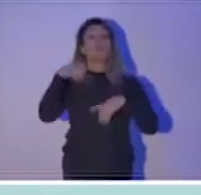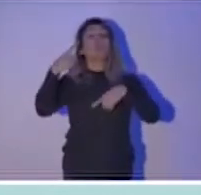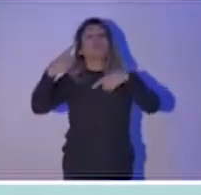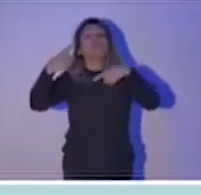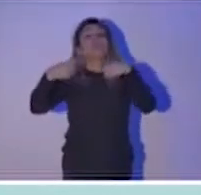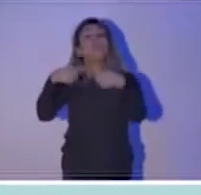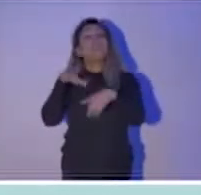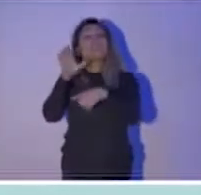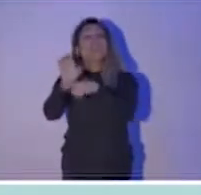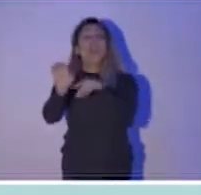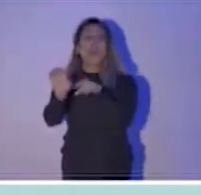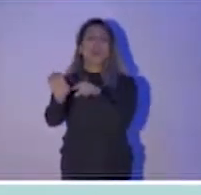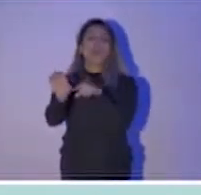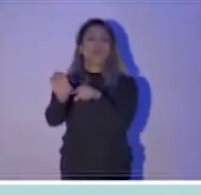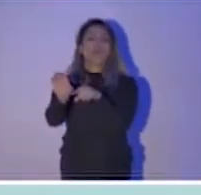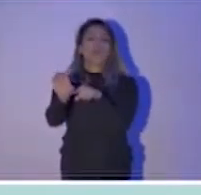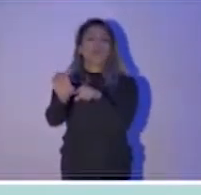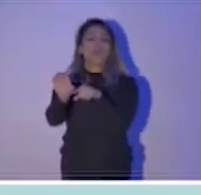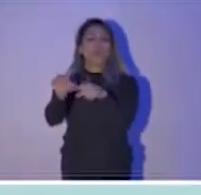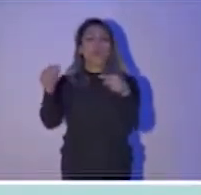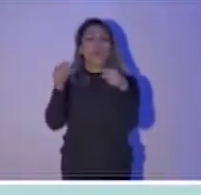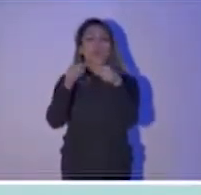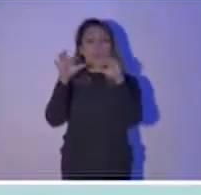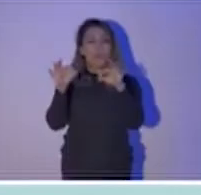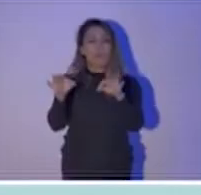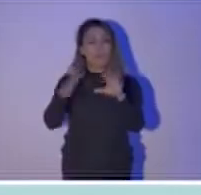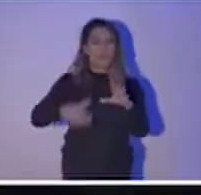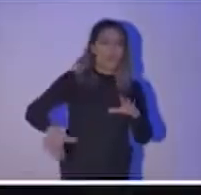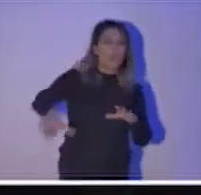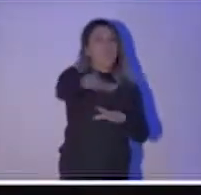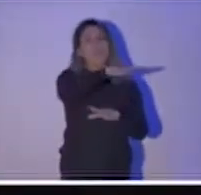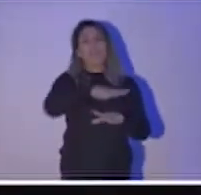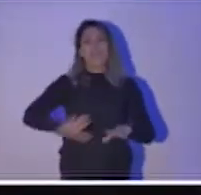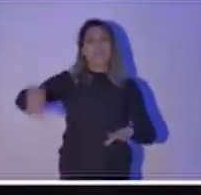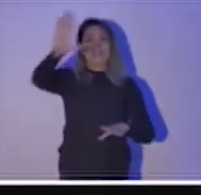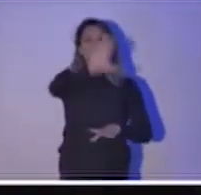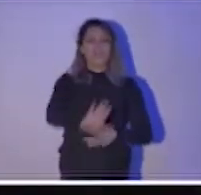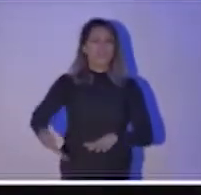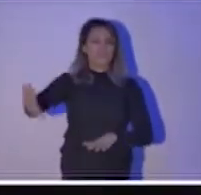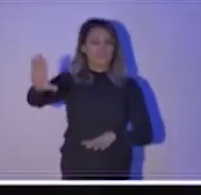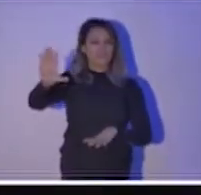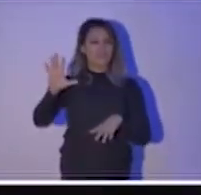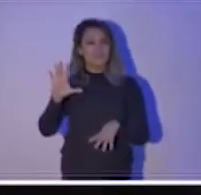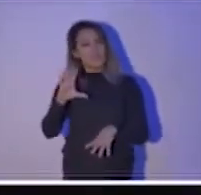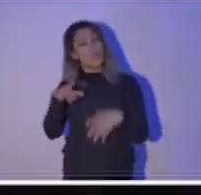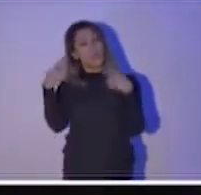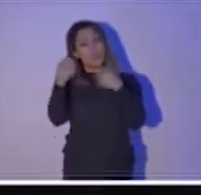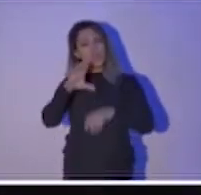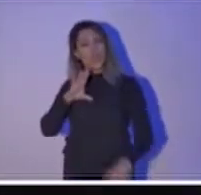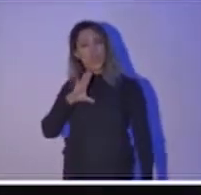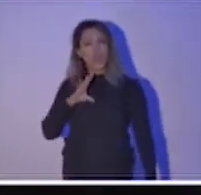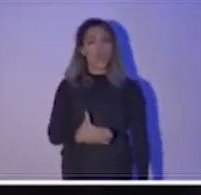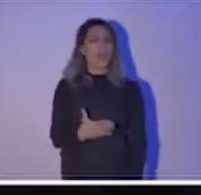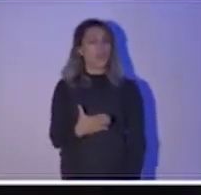vezes são polêmicas, né? E nós precisamos ter coragem. Eu me lembro um dia que acho que numa outra